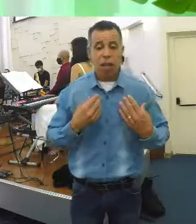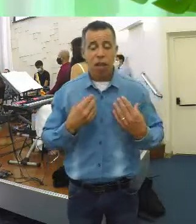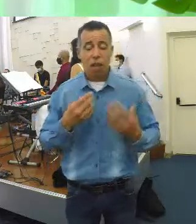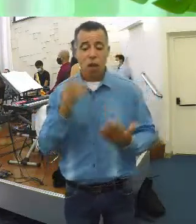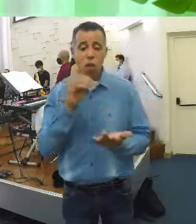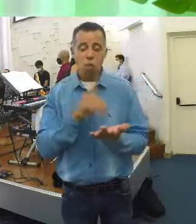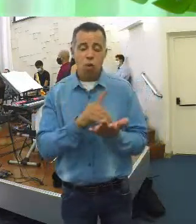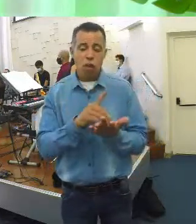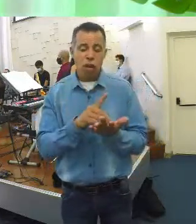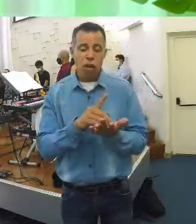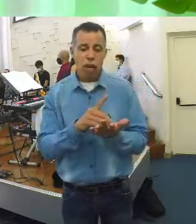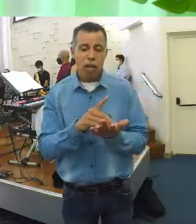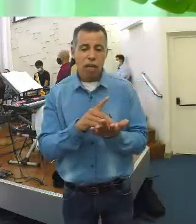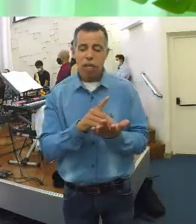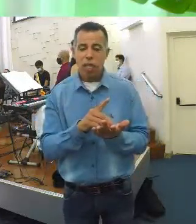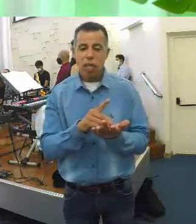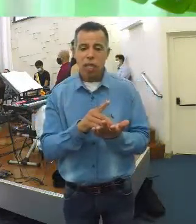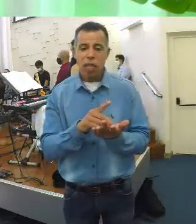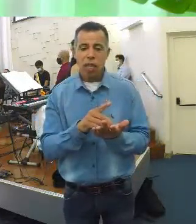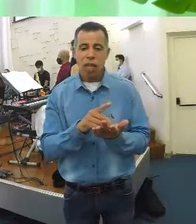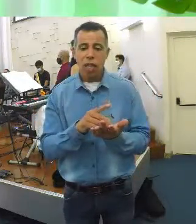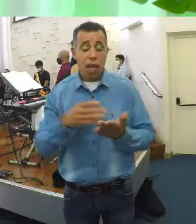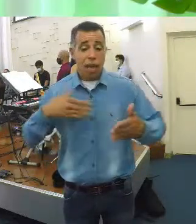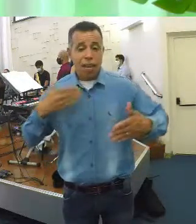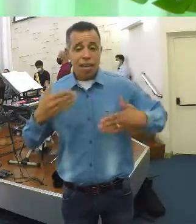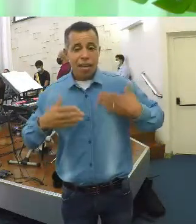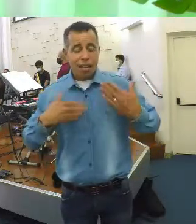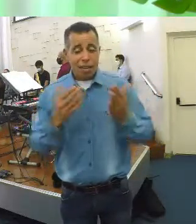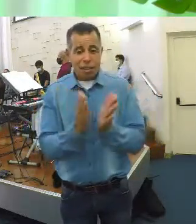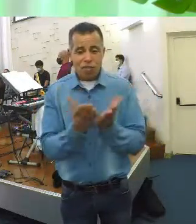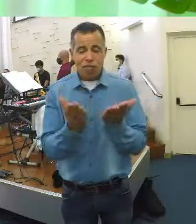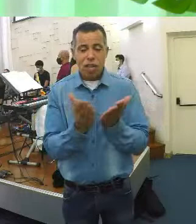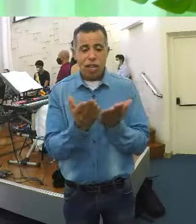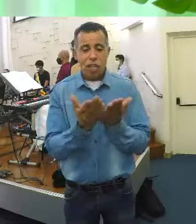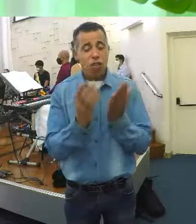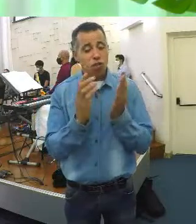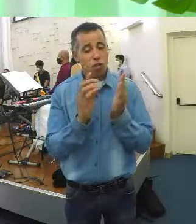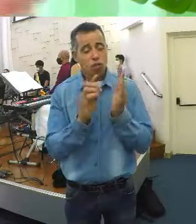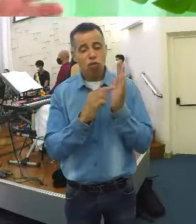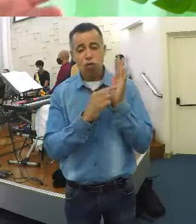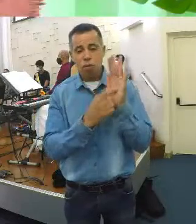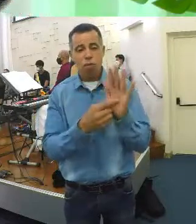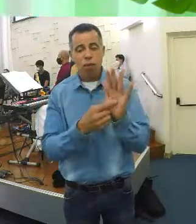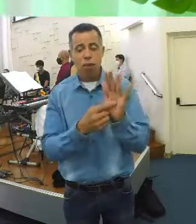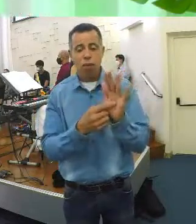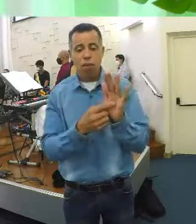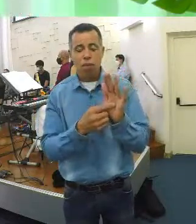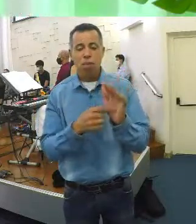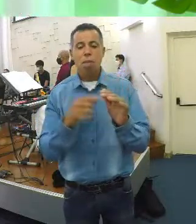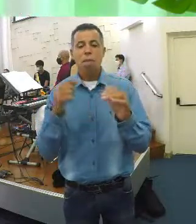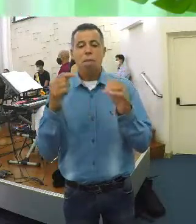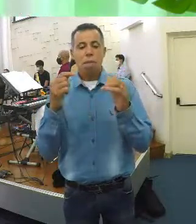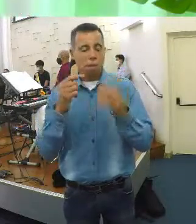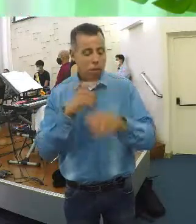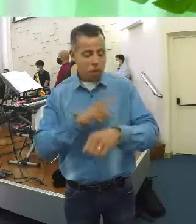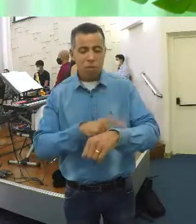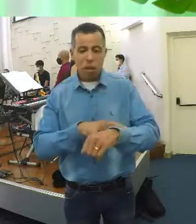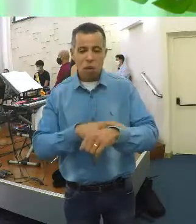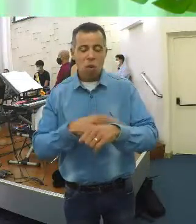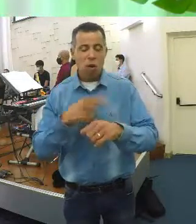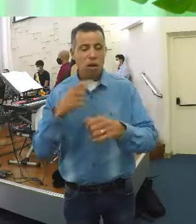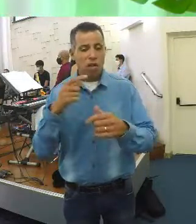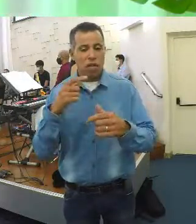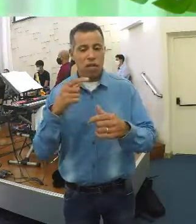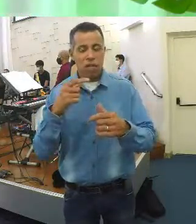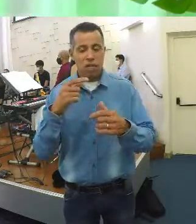dicionário diz. A alegria do crente é a sua identidade, mesmo quando ele está cercado por notícias